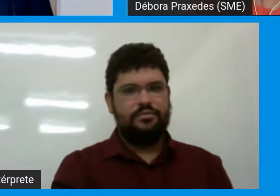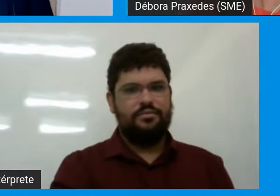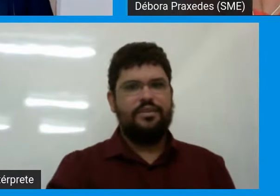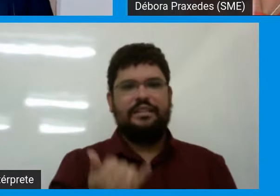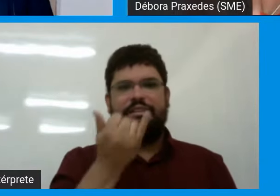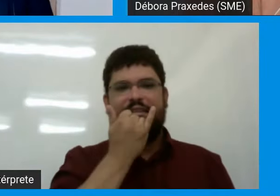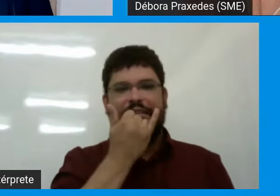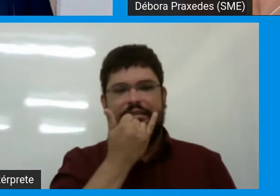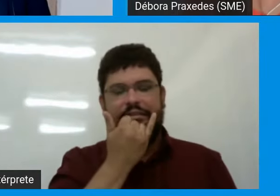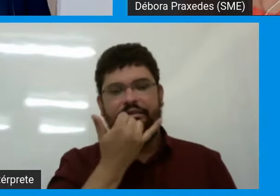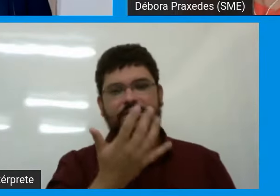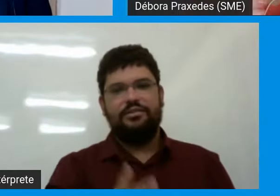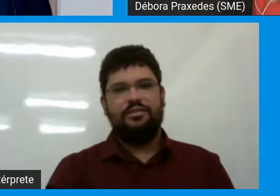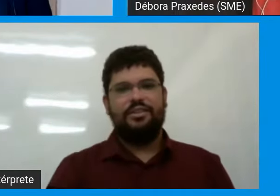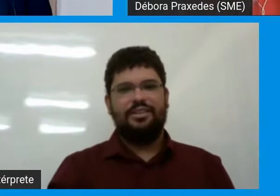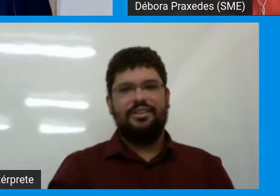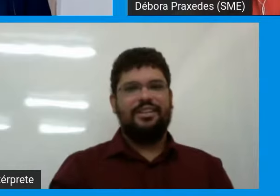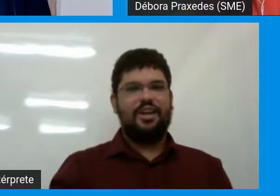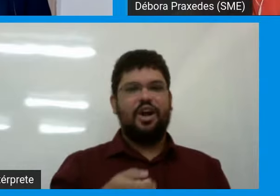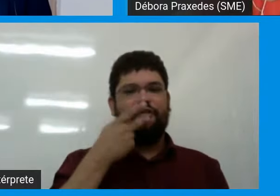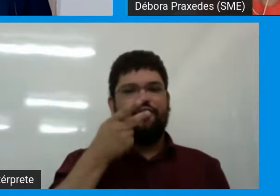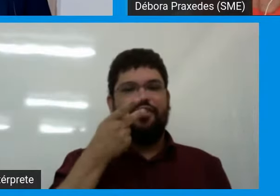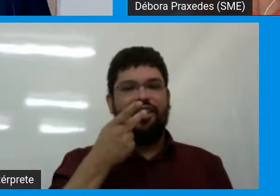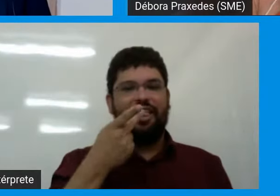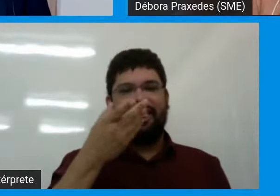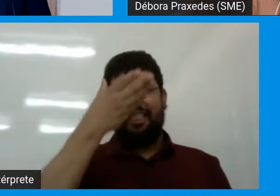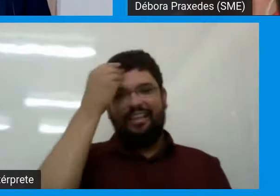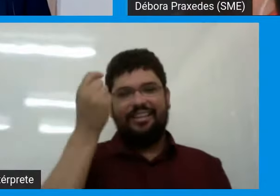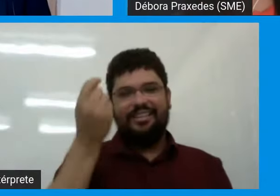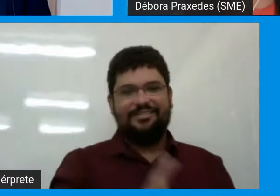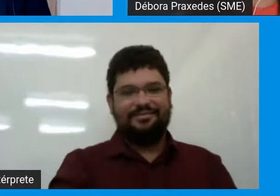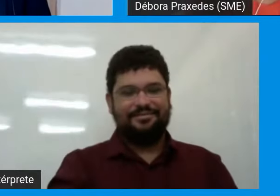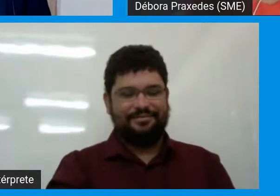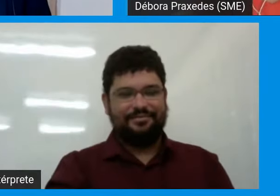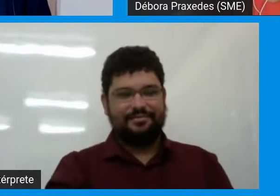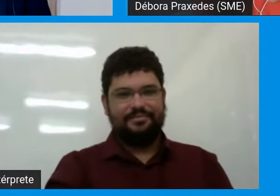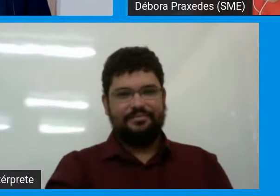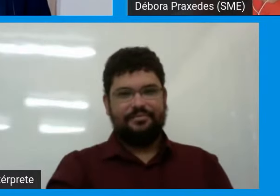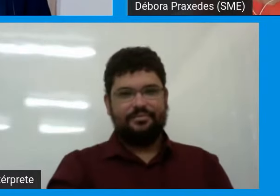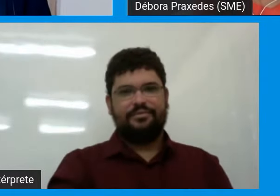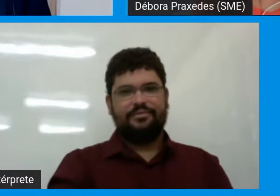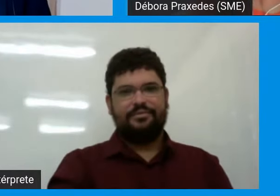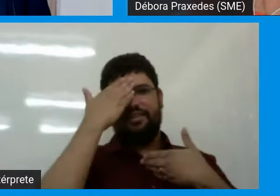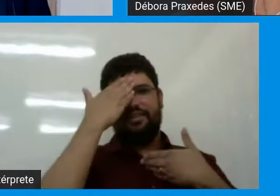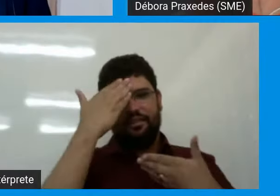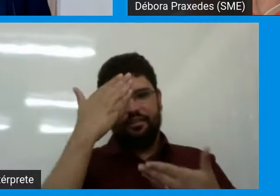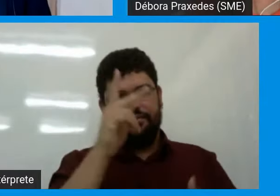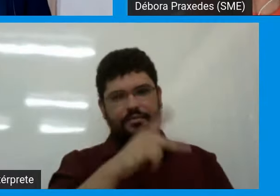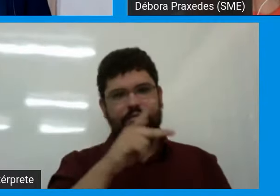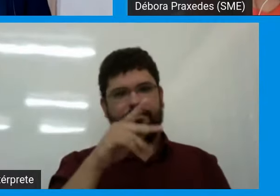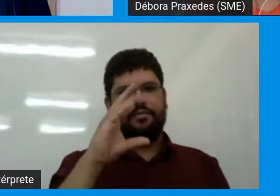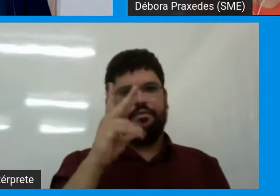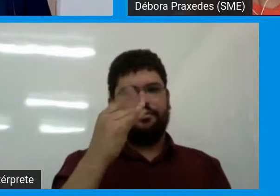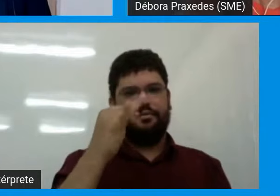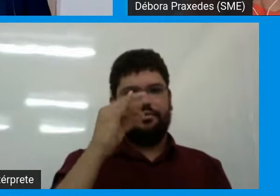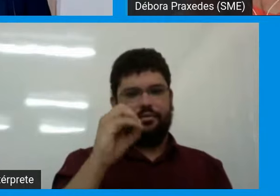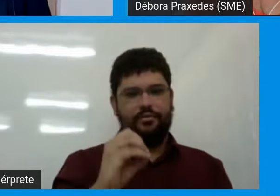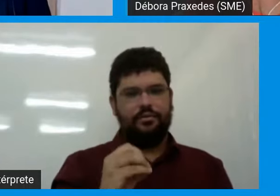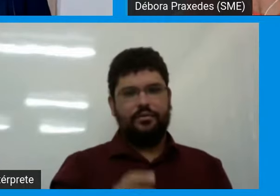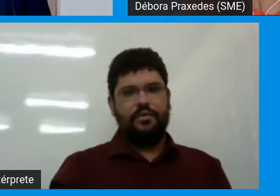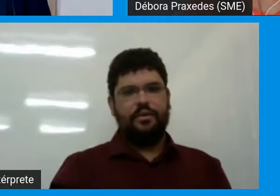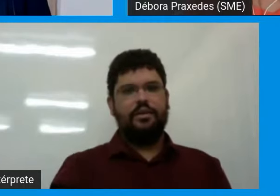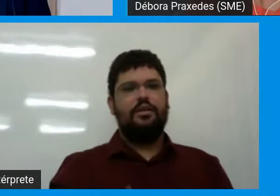Desculpa, gente, eu desliguei o microfone e só liguei agora. Muito obrigada, professor Chico Dantas, pela